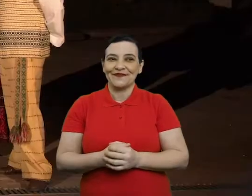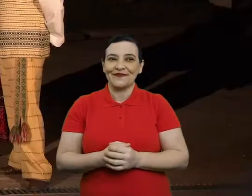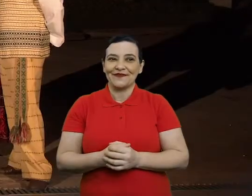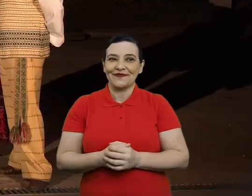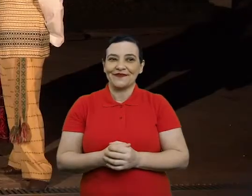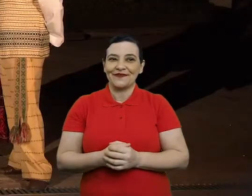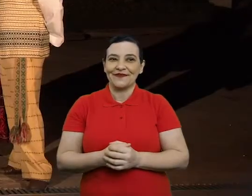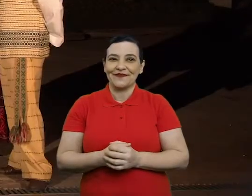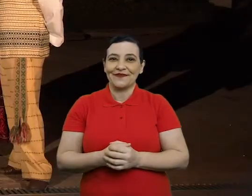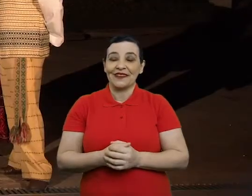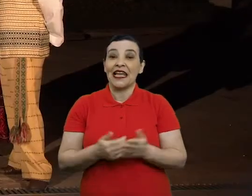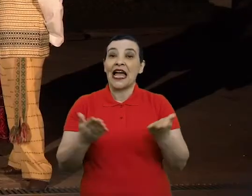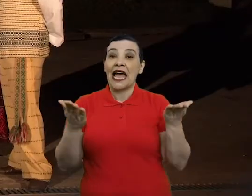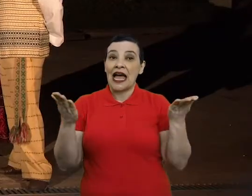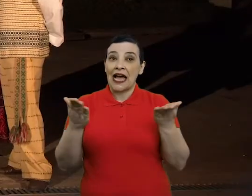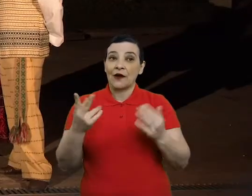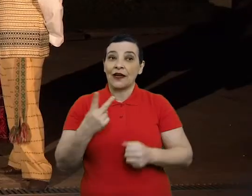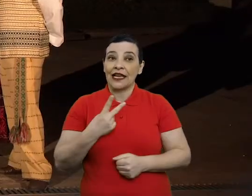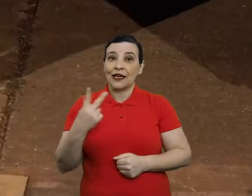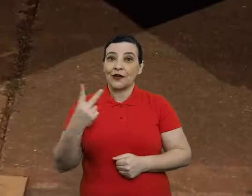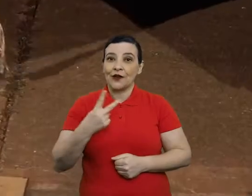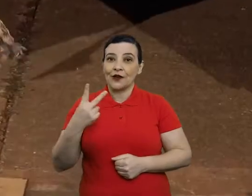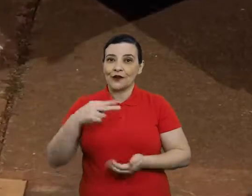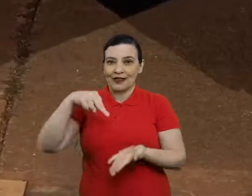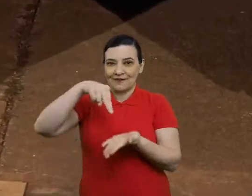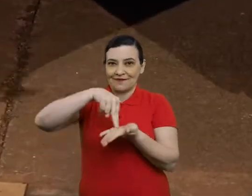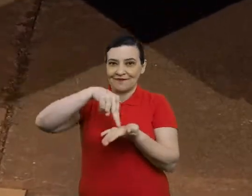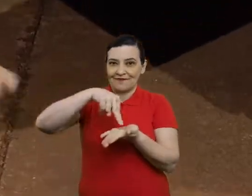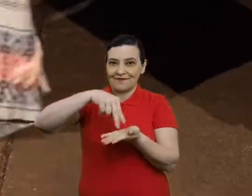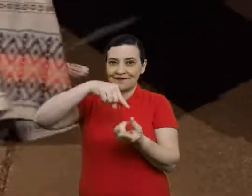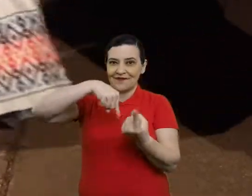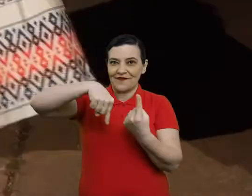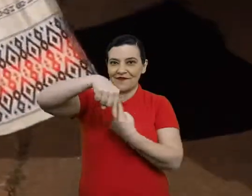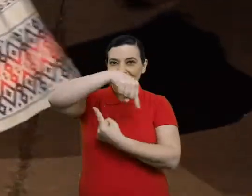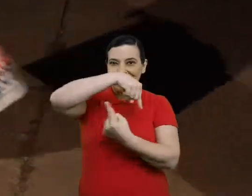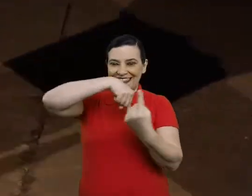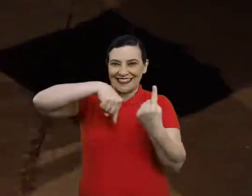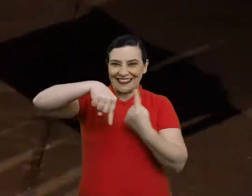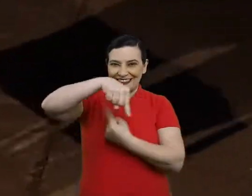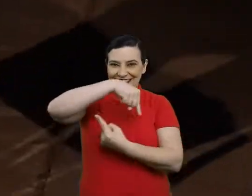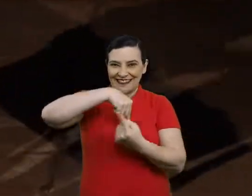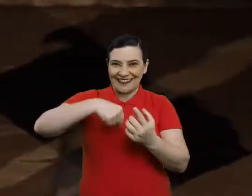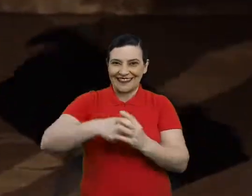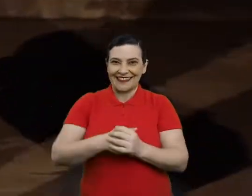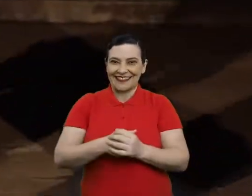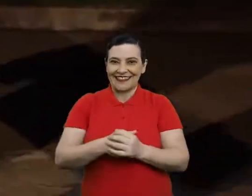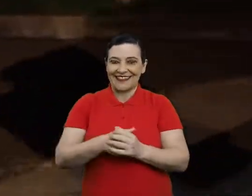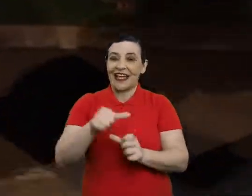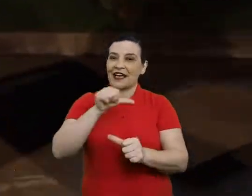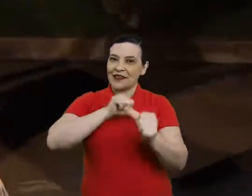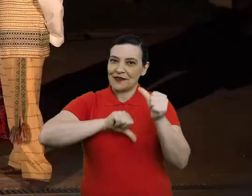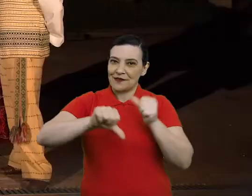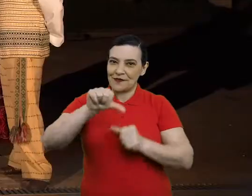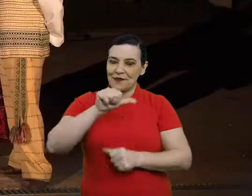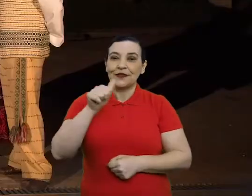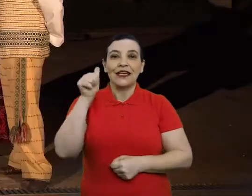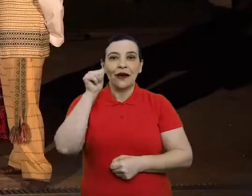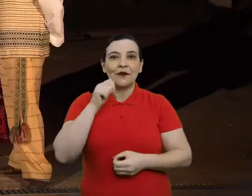mãos. Batendo os pés no chão, a gente vai virar. Então fazendo assim, ó. Giram 360 e aí graus. E desvira a menina.